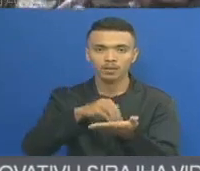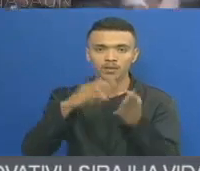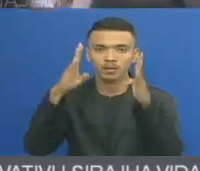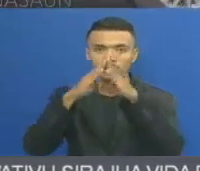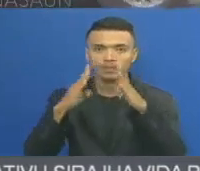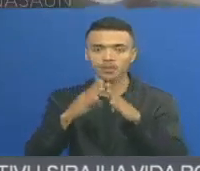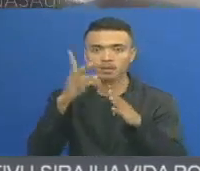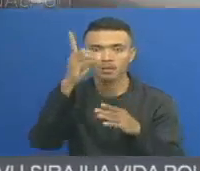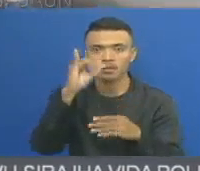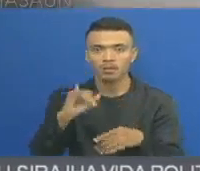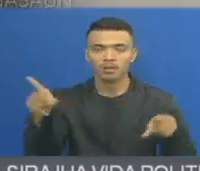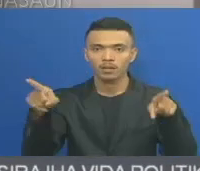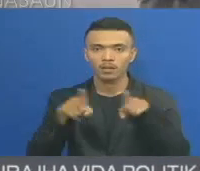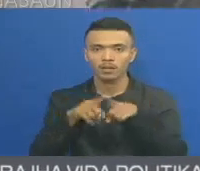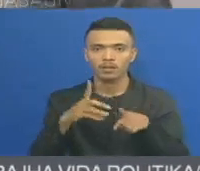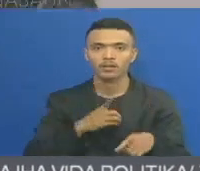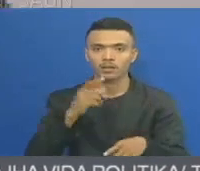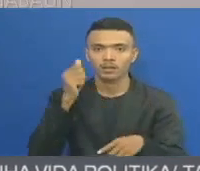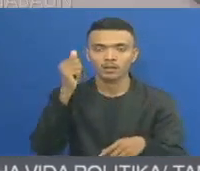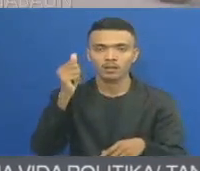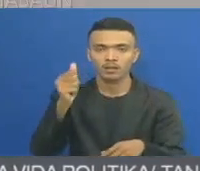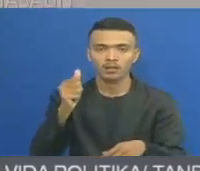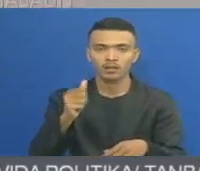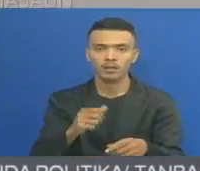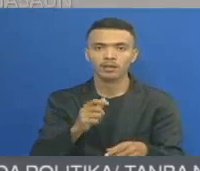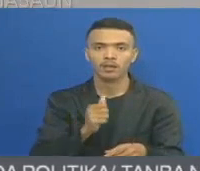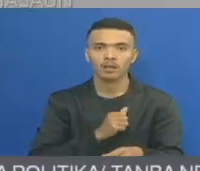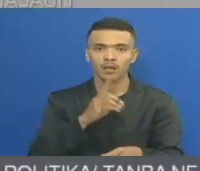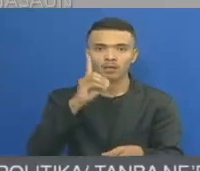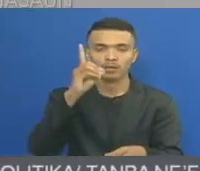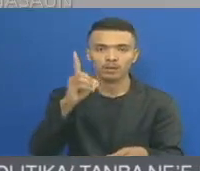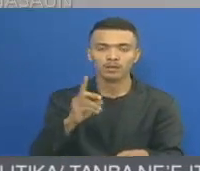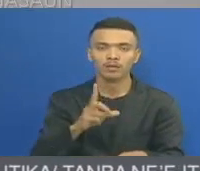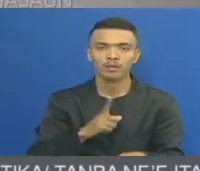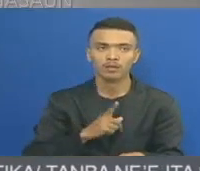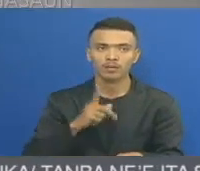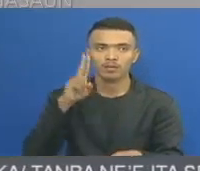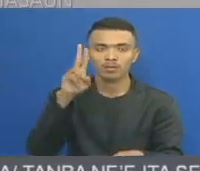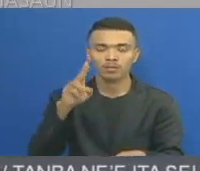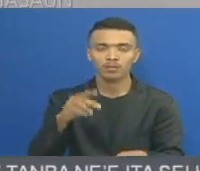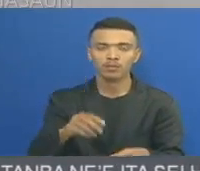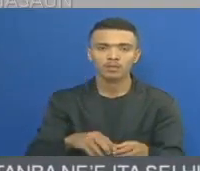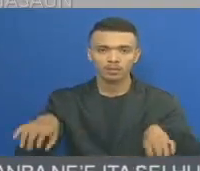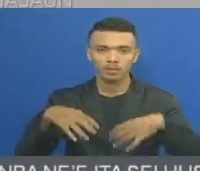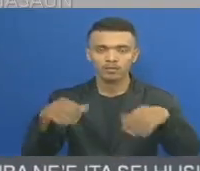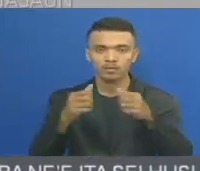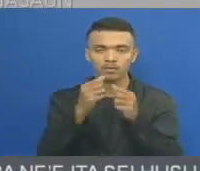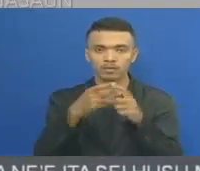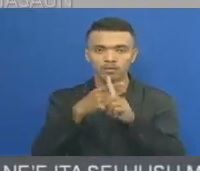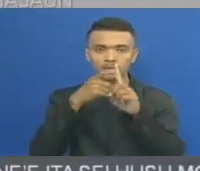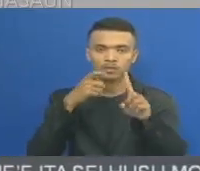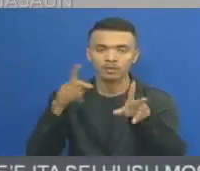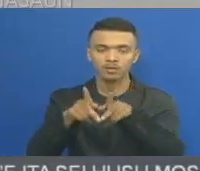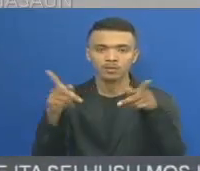Dili, hanesan iha rotunda Delta Elemloi, cruzamento audiang no Kunuhung, nebe kair husi companhia Golf Nenestar